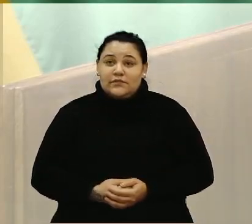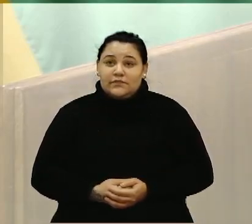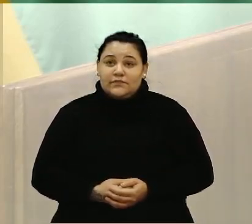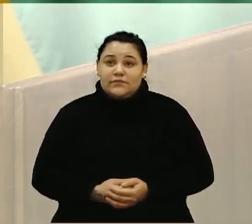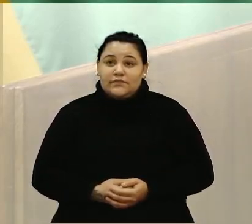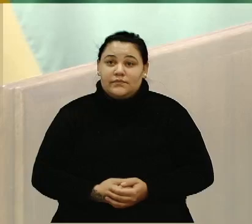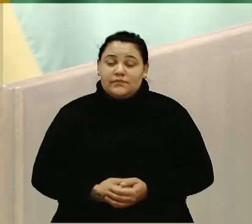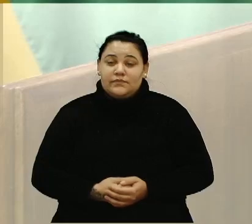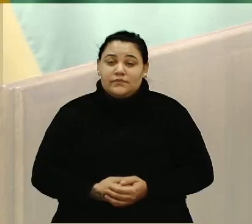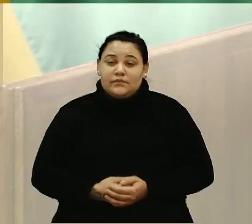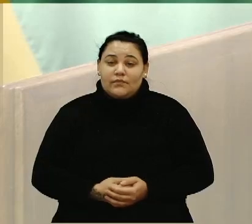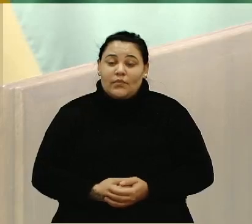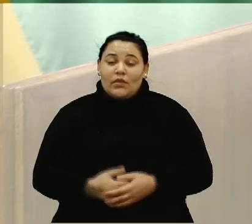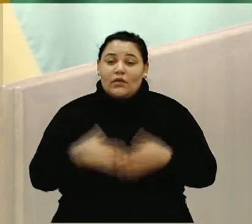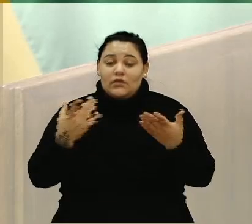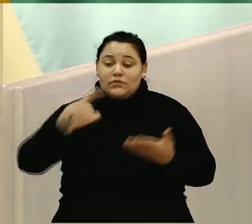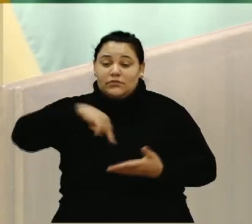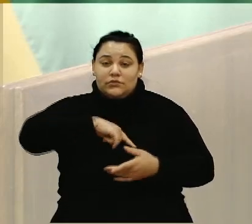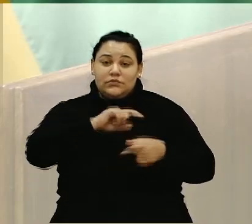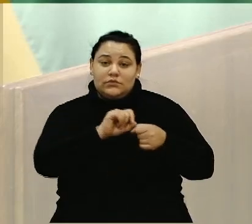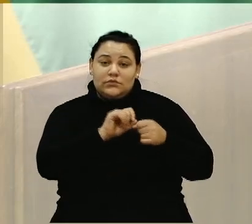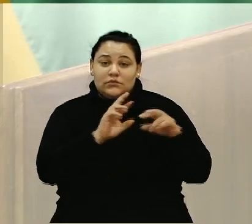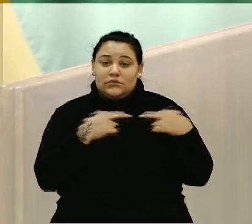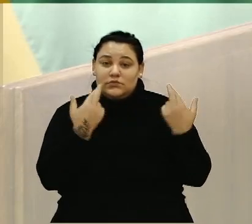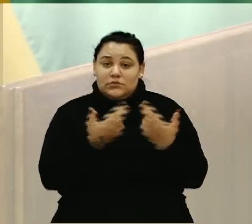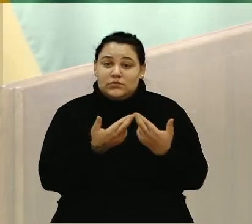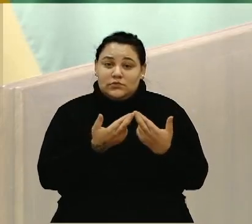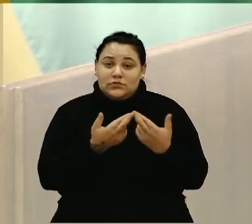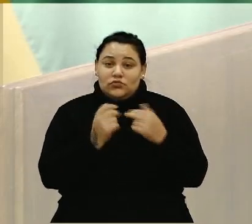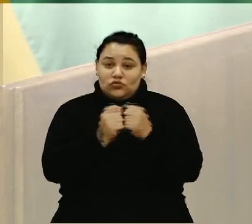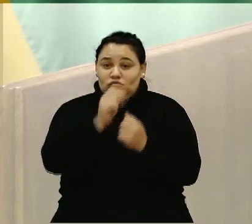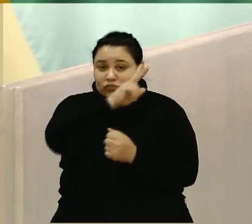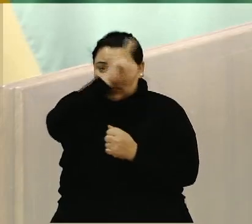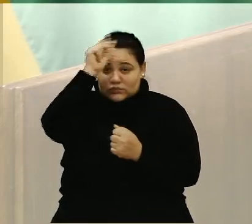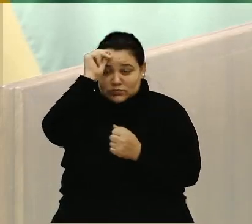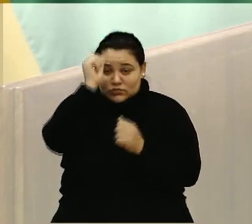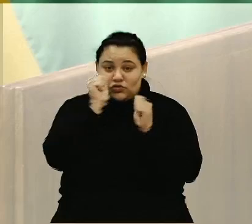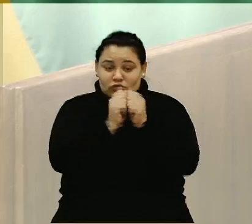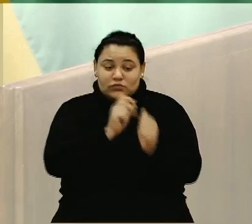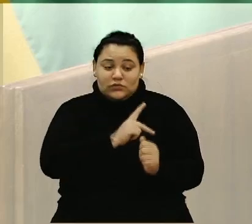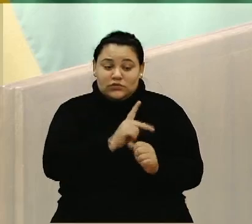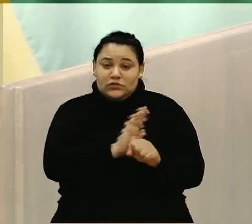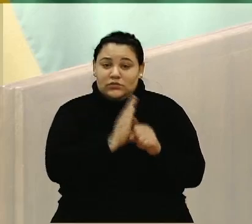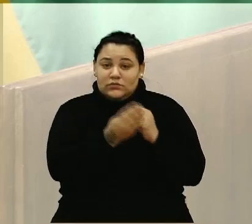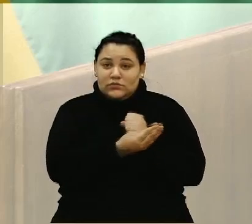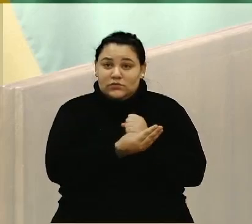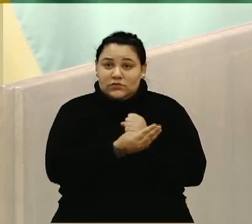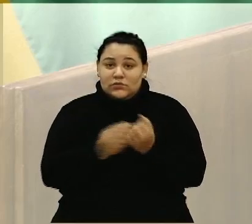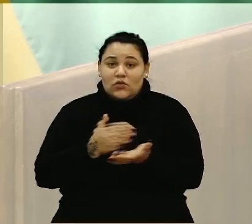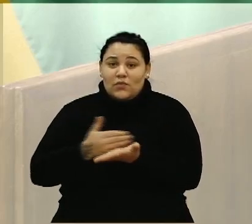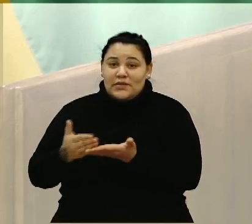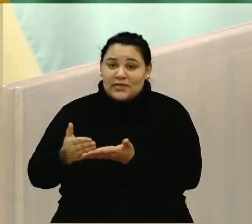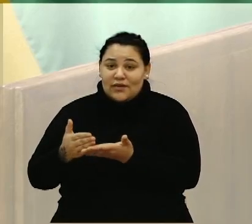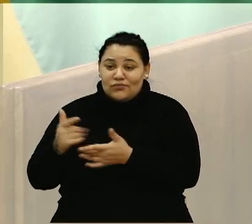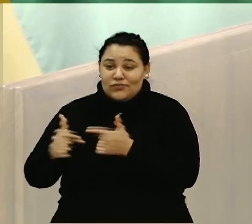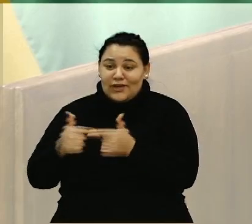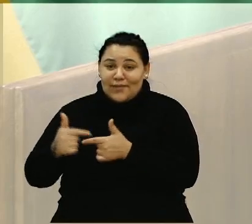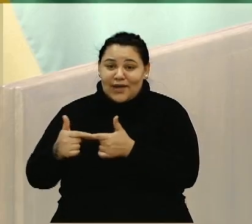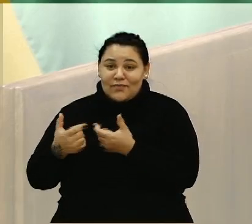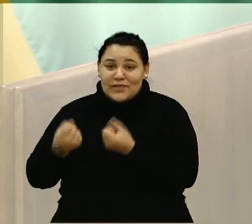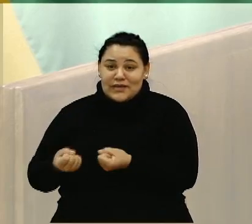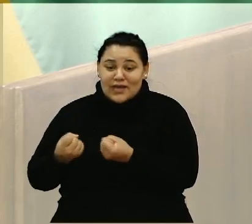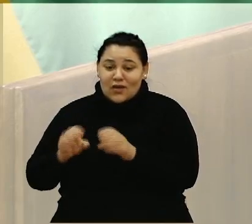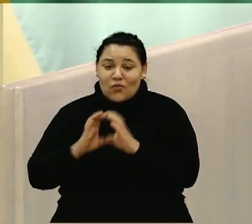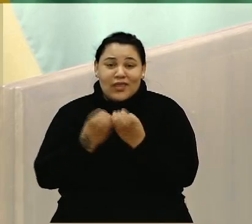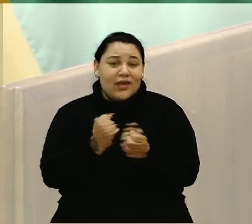Então, quando nós fizemos uma reunião com o prefeito, com os presidentes de bairros, para começar uma força-tarefa, eu quero dizer o seguinte: a comunidade está aguardando.